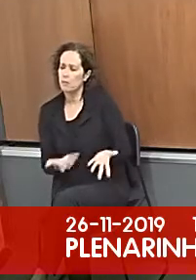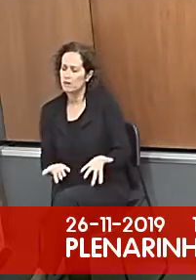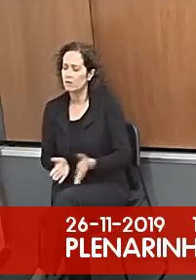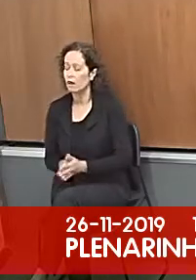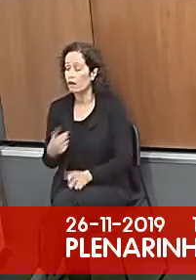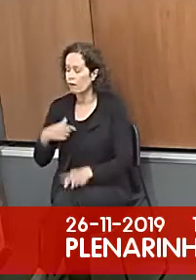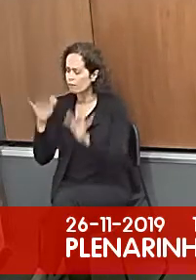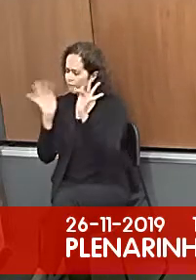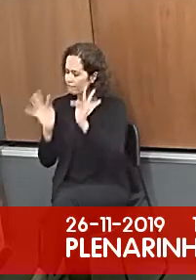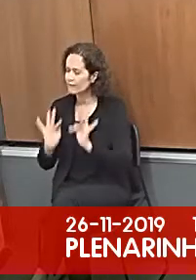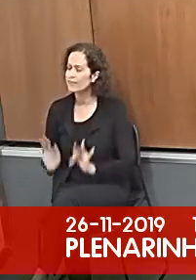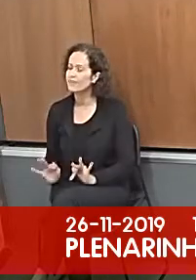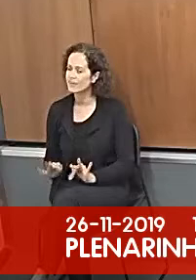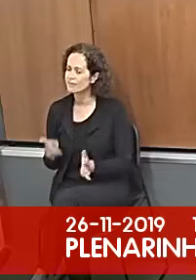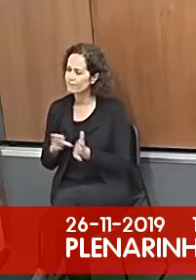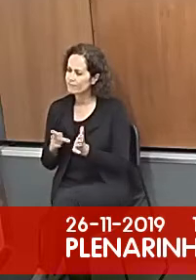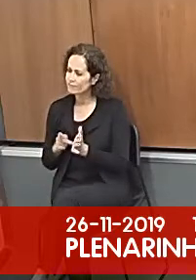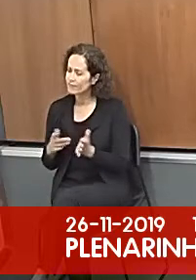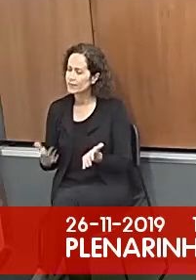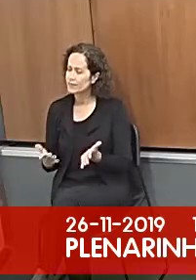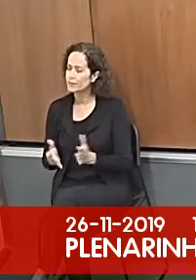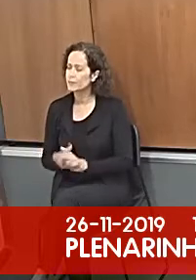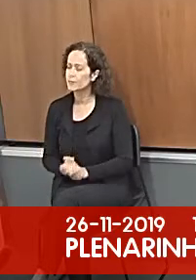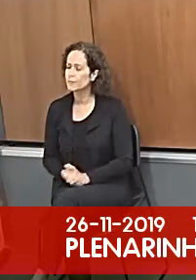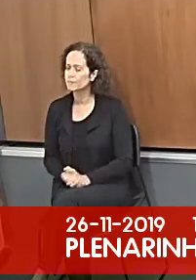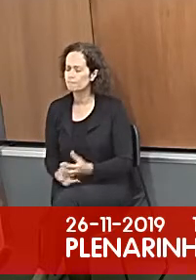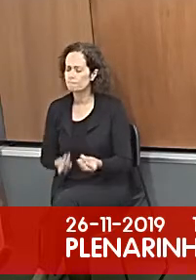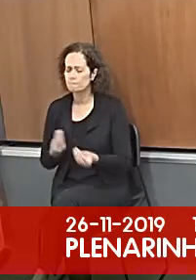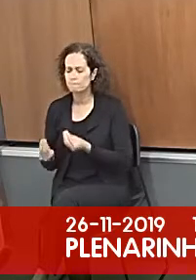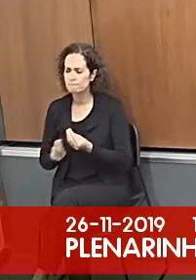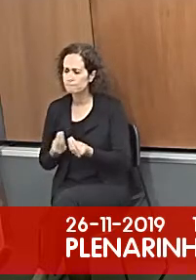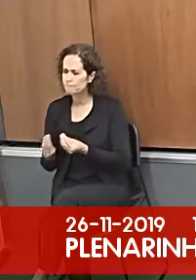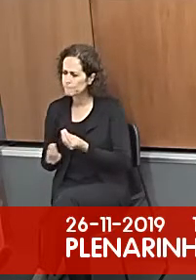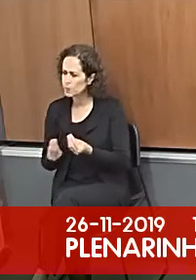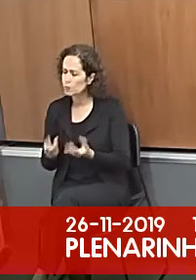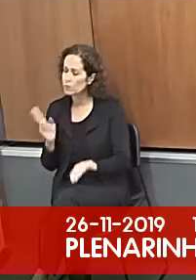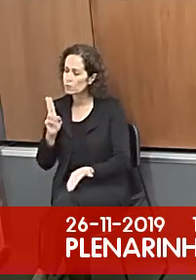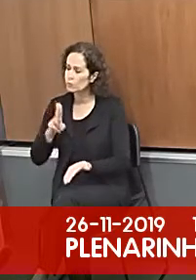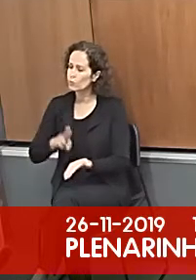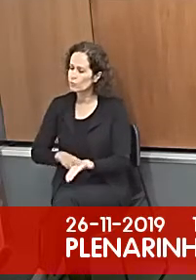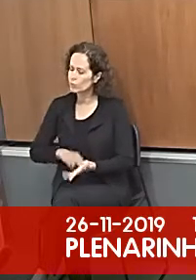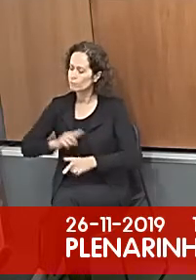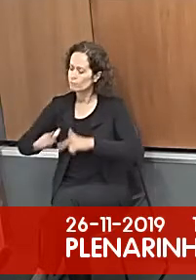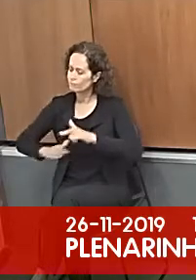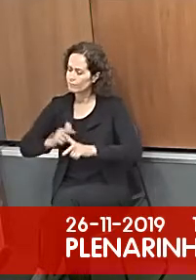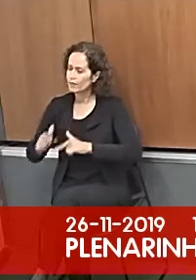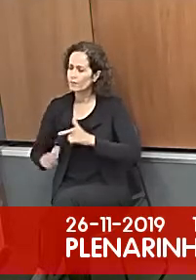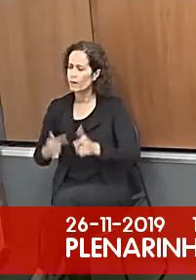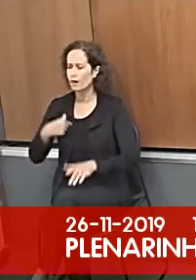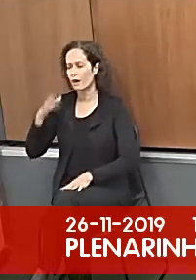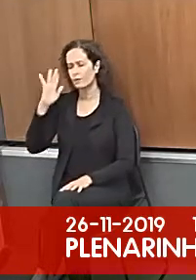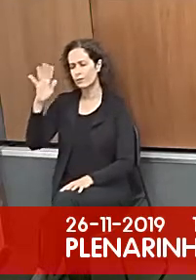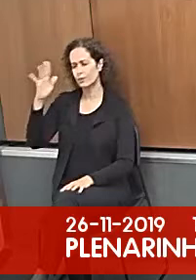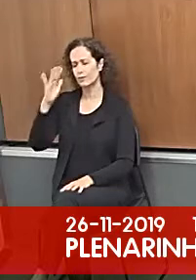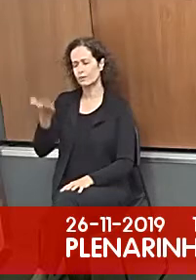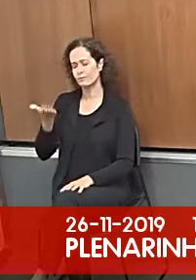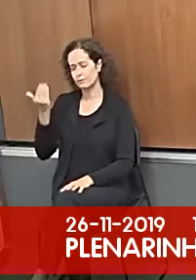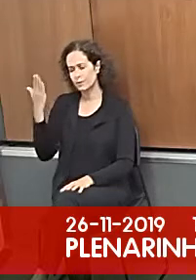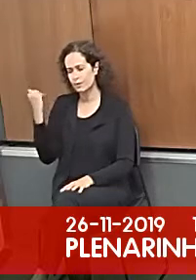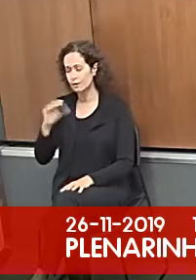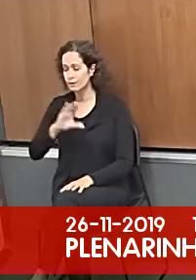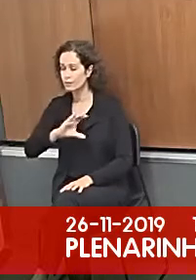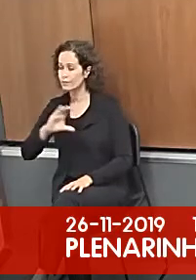o padre realmente assumindo esse trabalho, que era um sonho nosso. Eu era coordenadora de pastoral